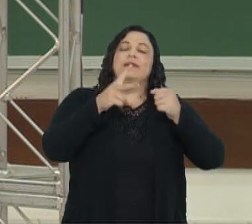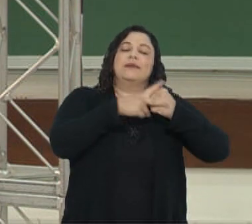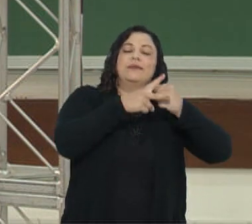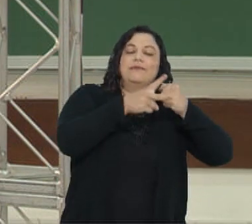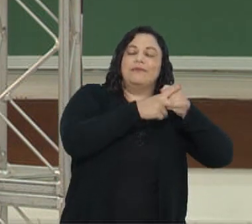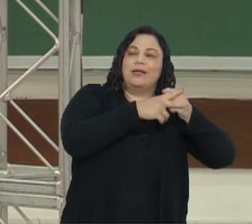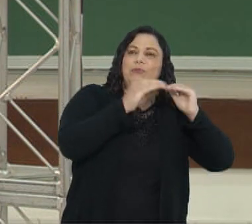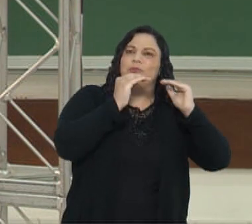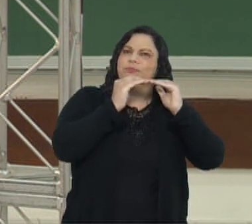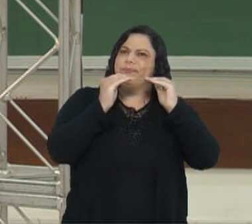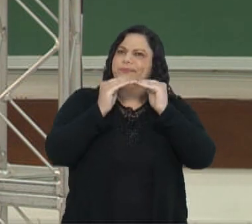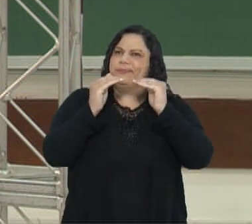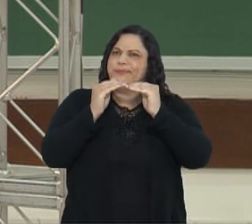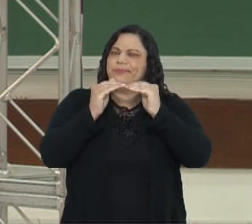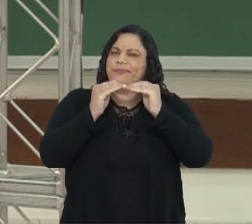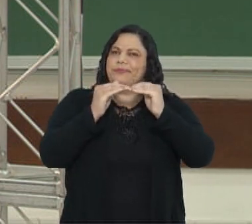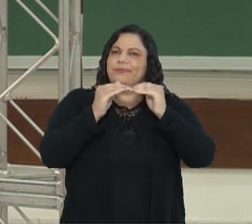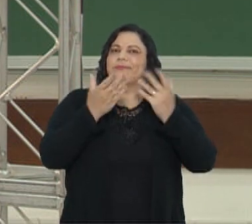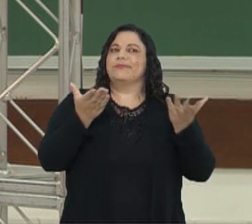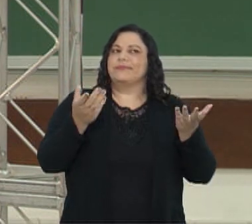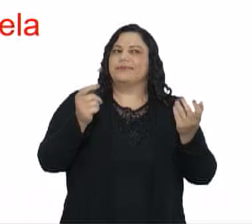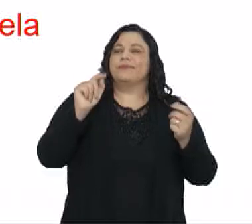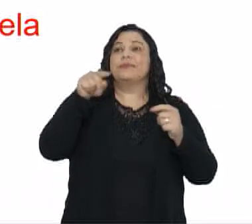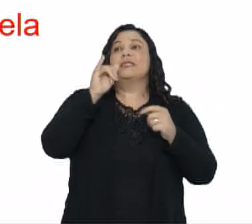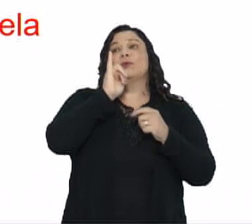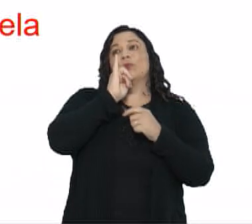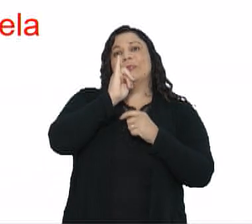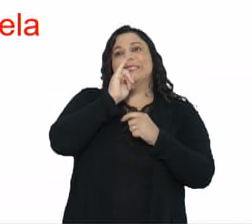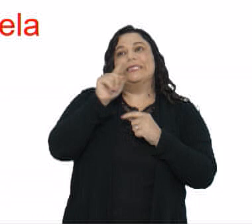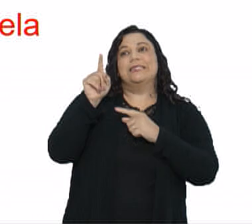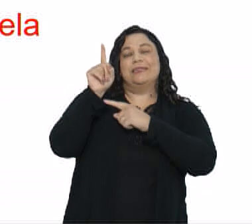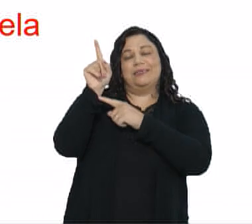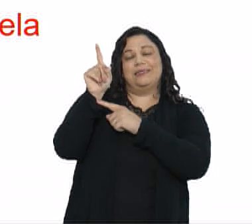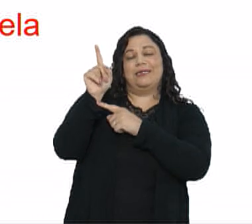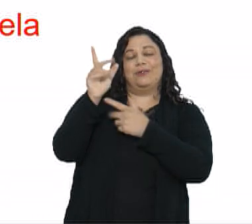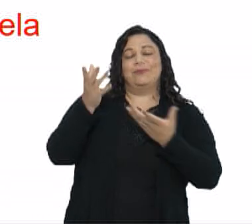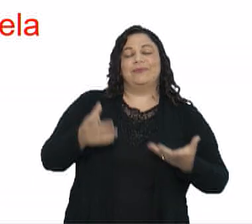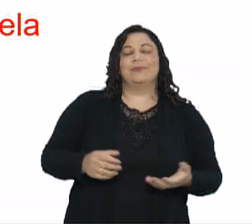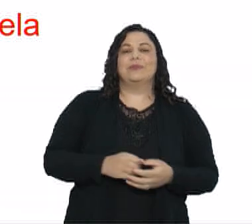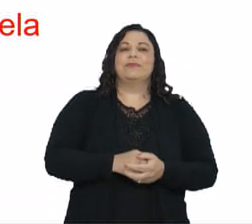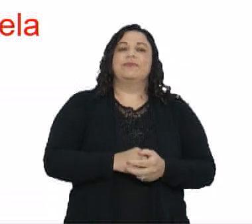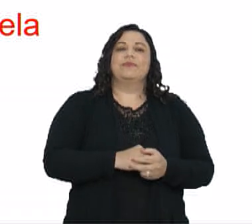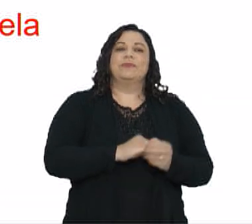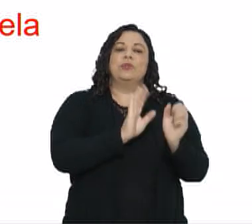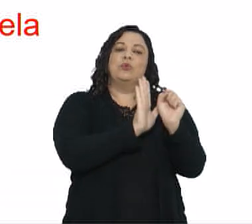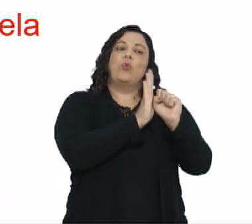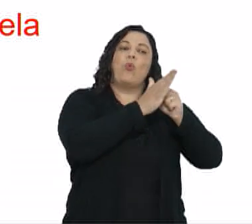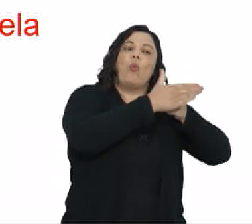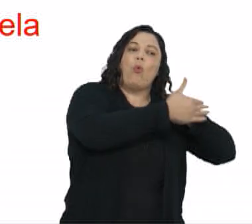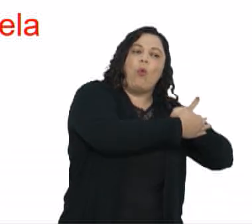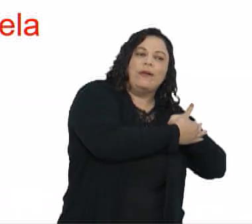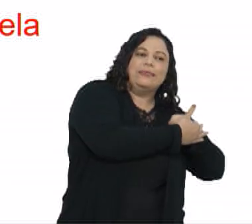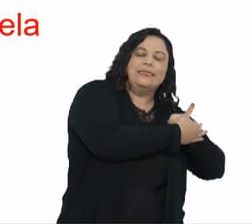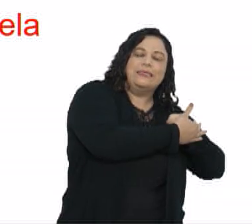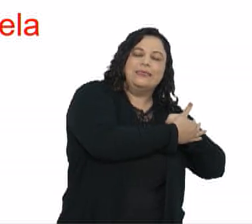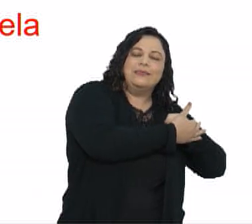pela terminação. Então, ali, sujeito oculto é aquele que não está explícito na oração,